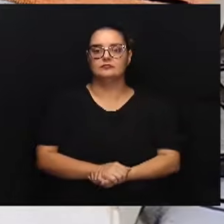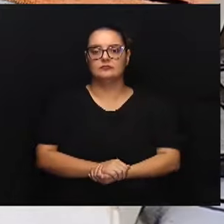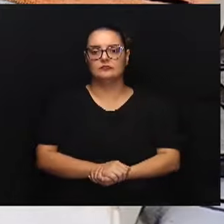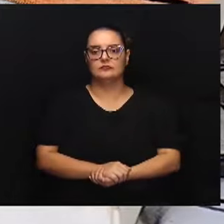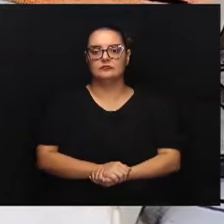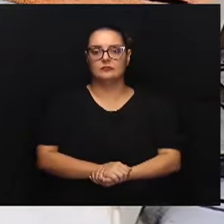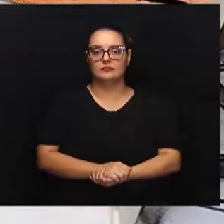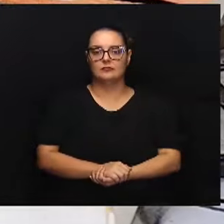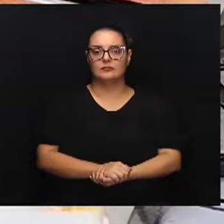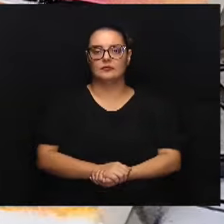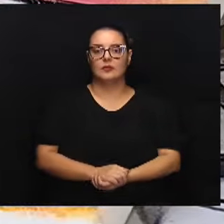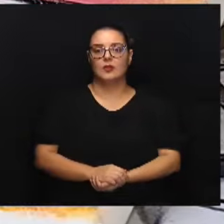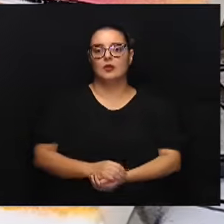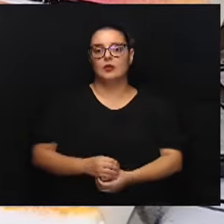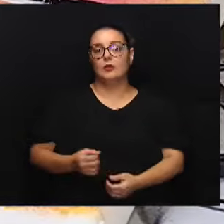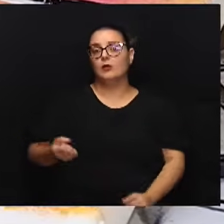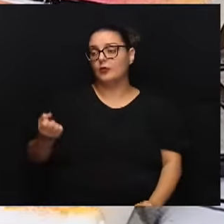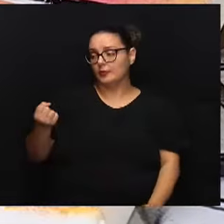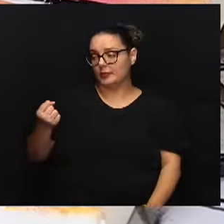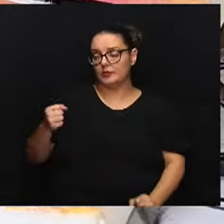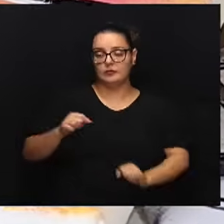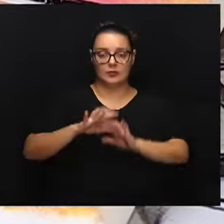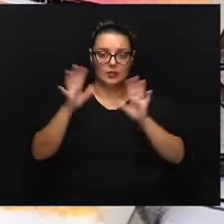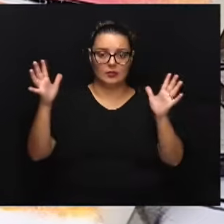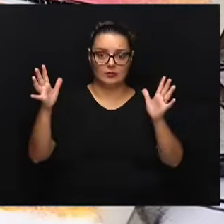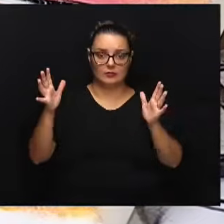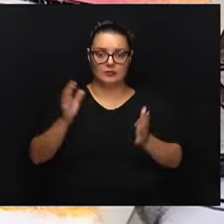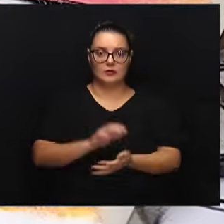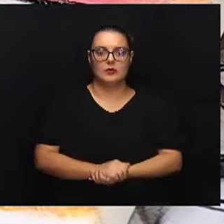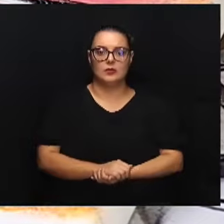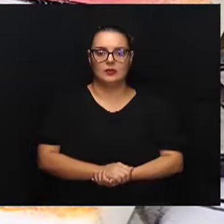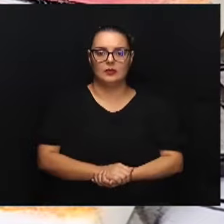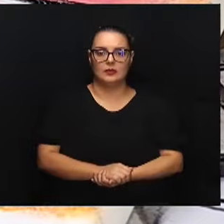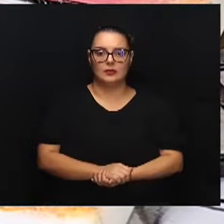criarem uma certa luz, assim, ó, para não ficar um verde liso.